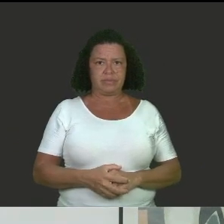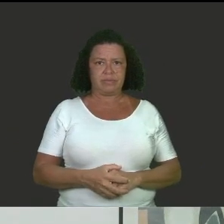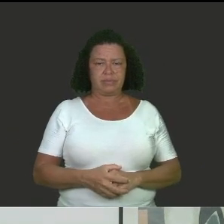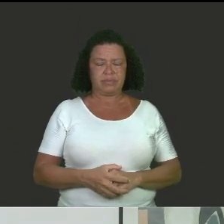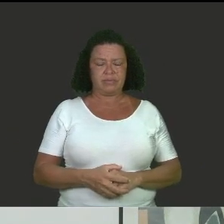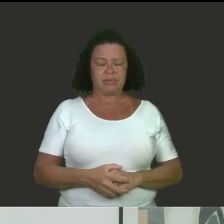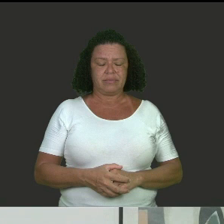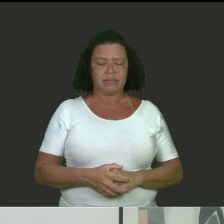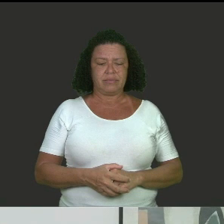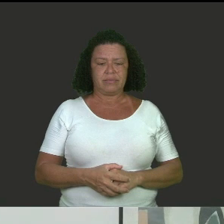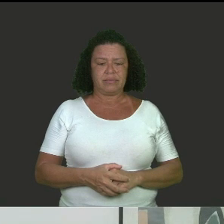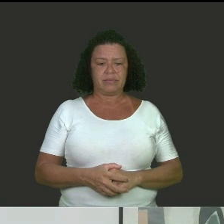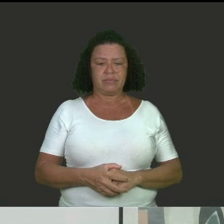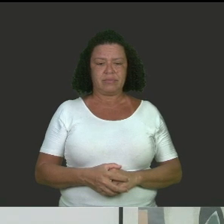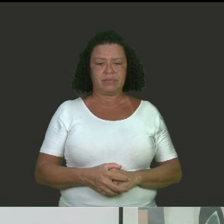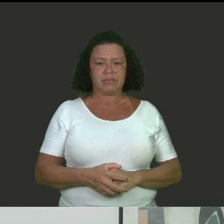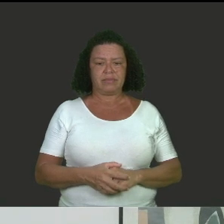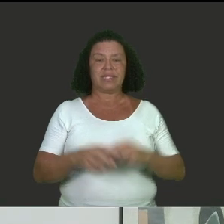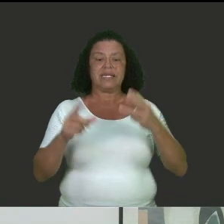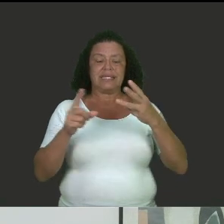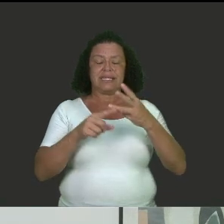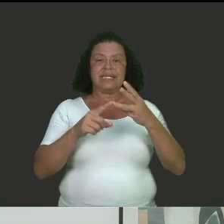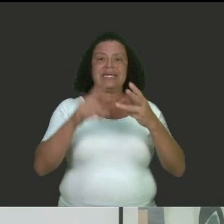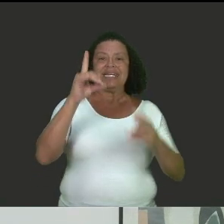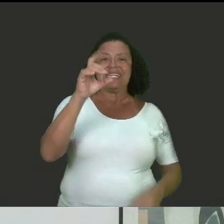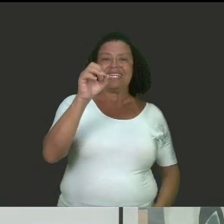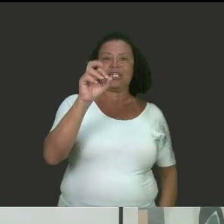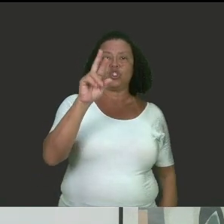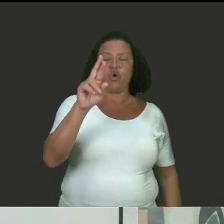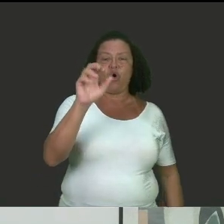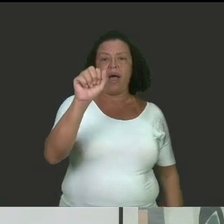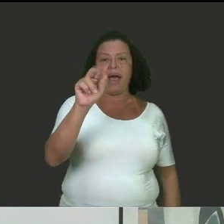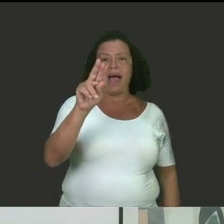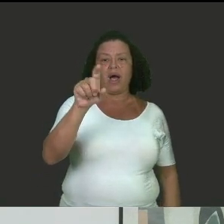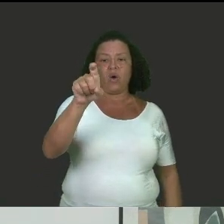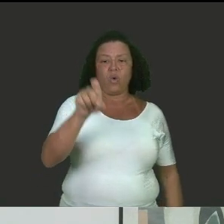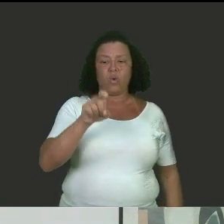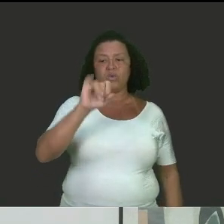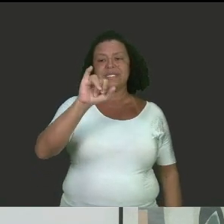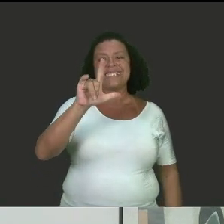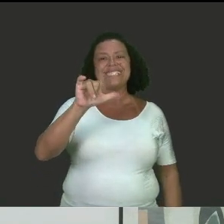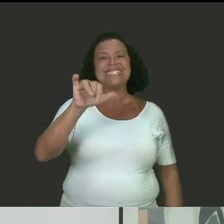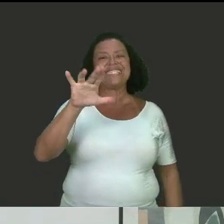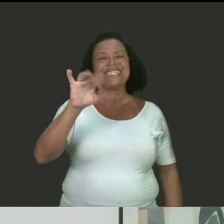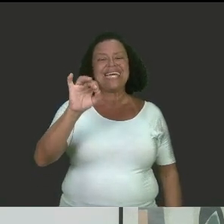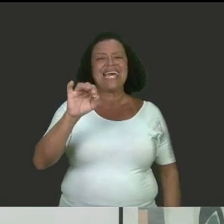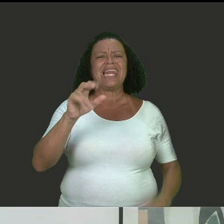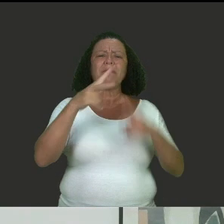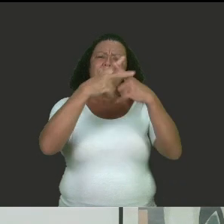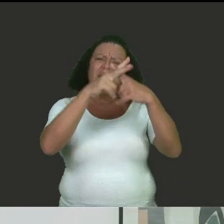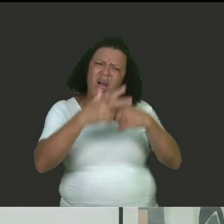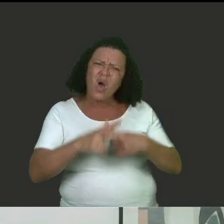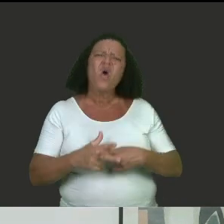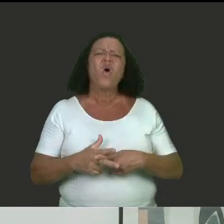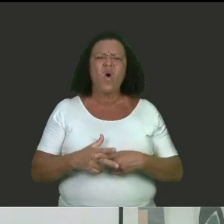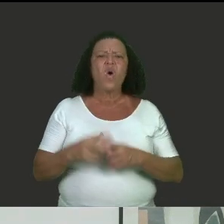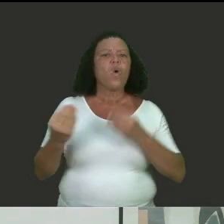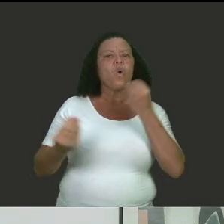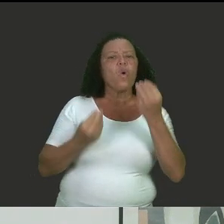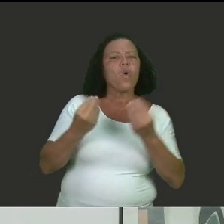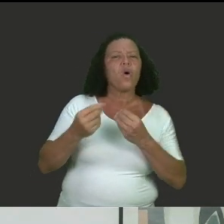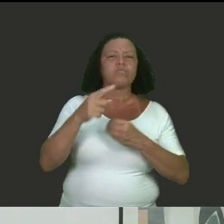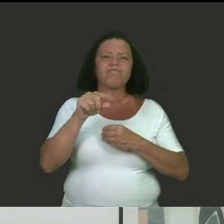E na dor auxílio, essa dor já é mais voltada para o sentido corretivo, pois são os